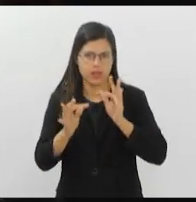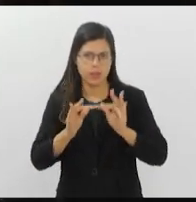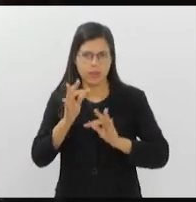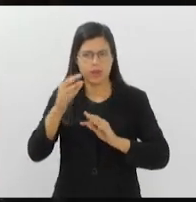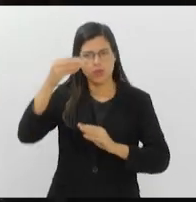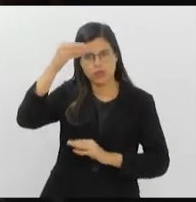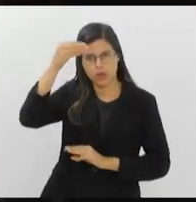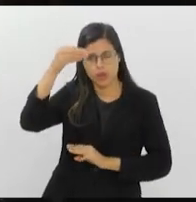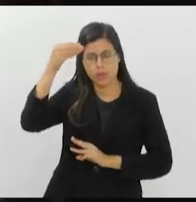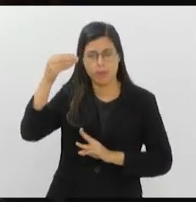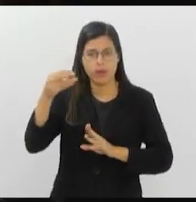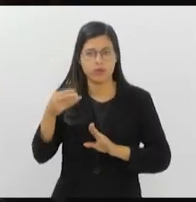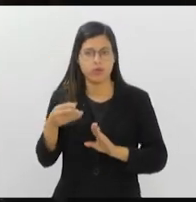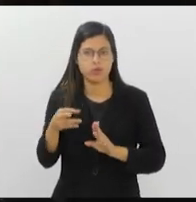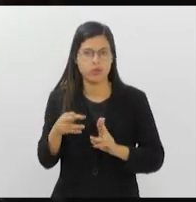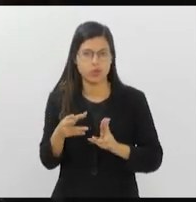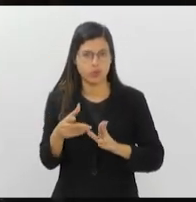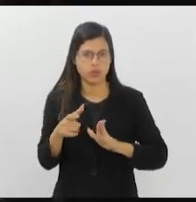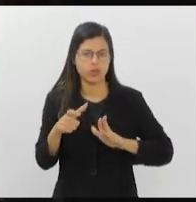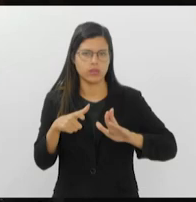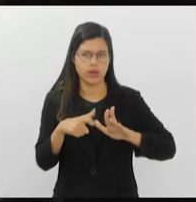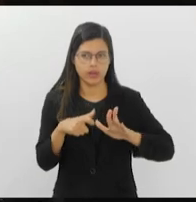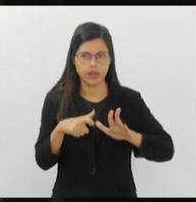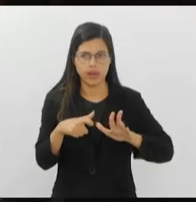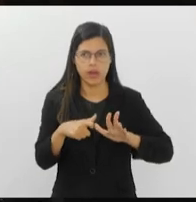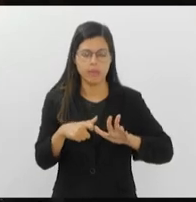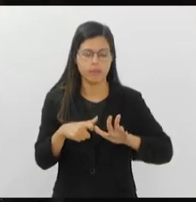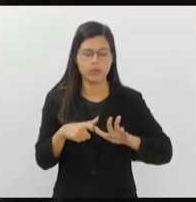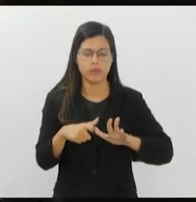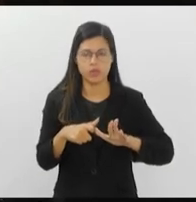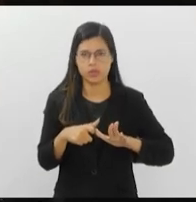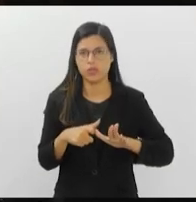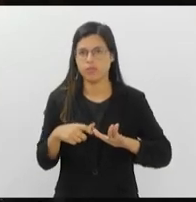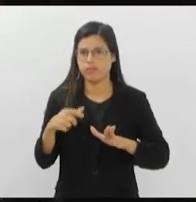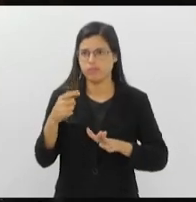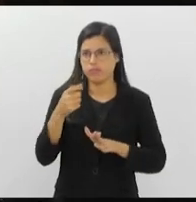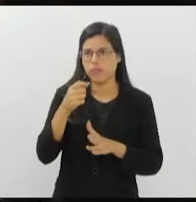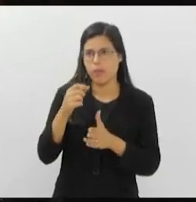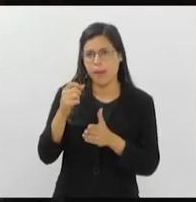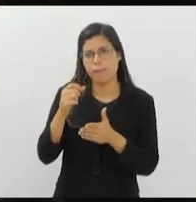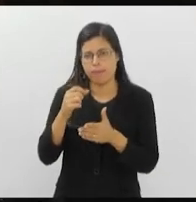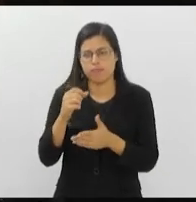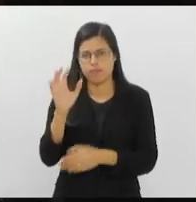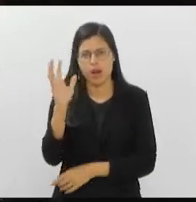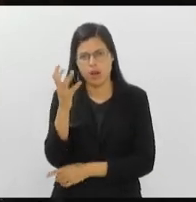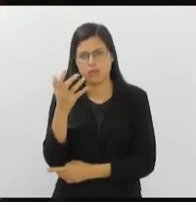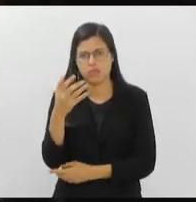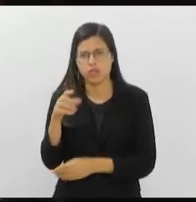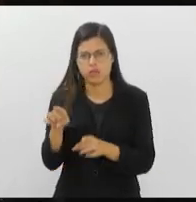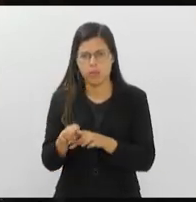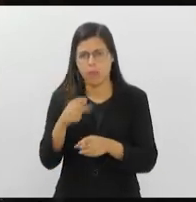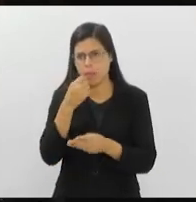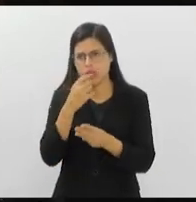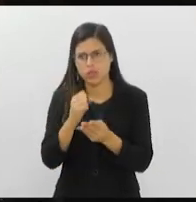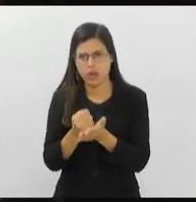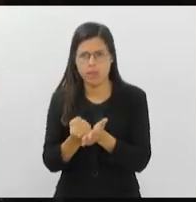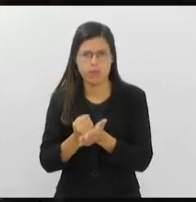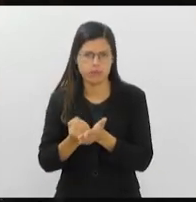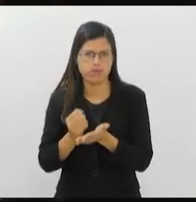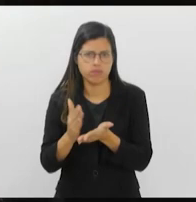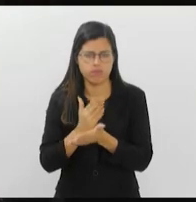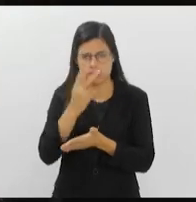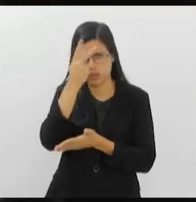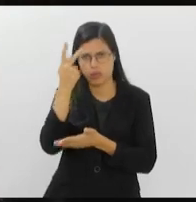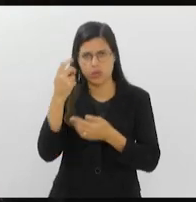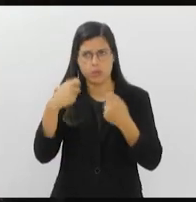diversas possibilidades enquanto planta, enquanto, sim, medicamento. Algumas pessoas vão precisar desse medicamento de forma mais refinada,